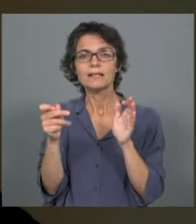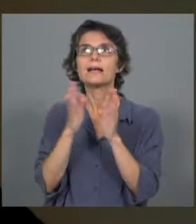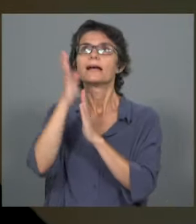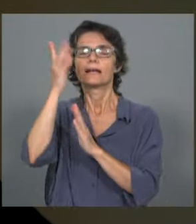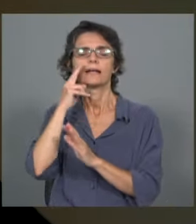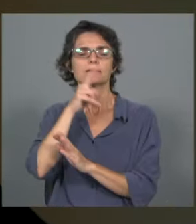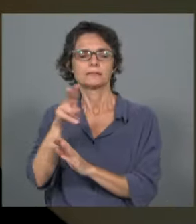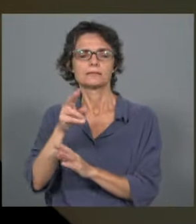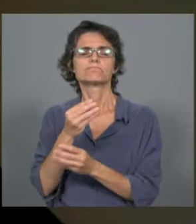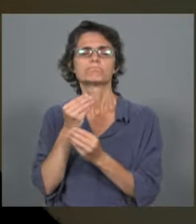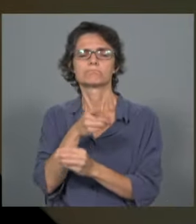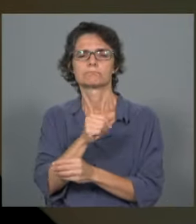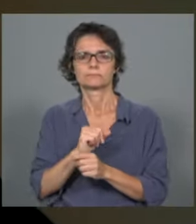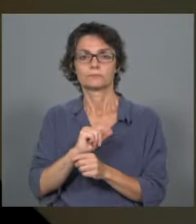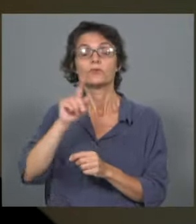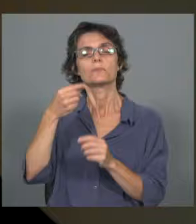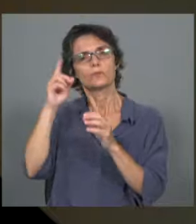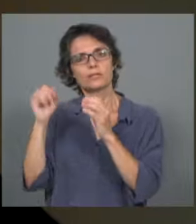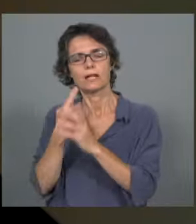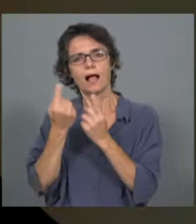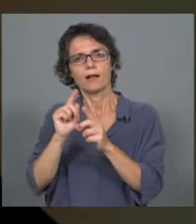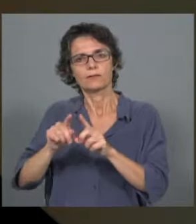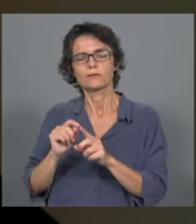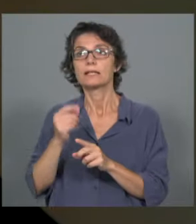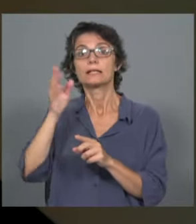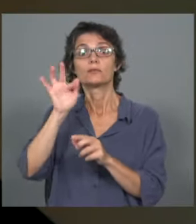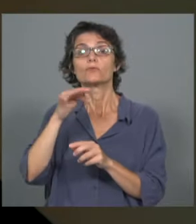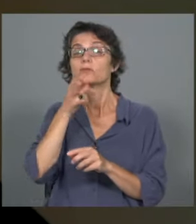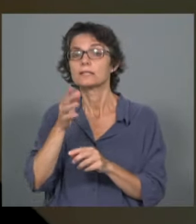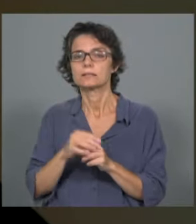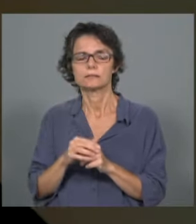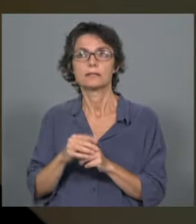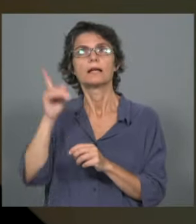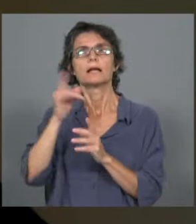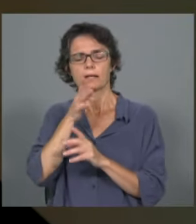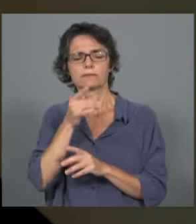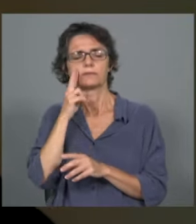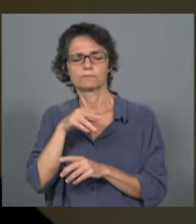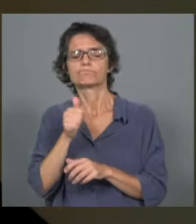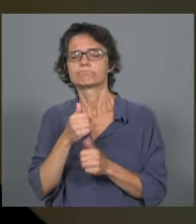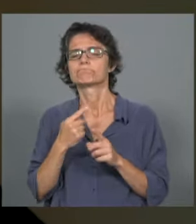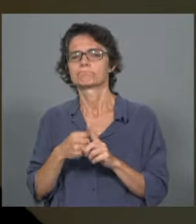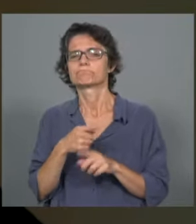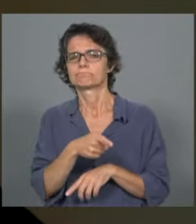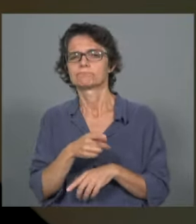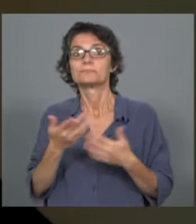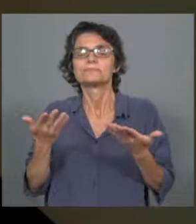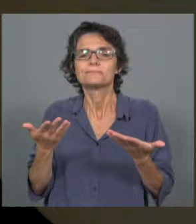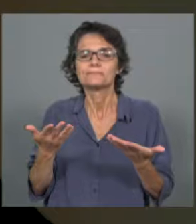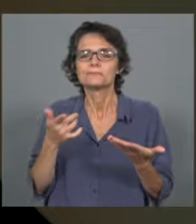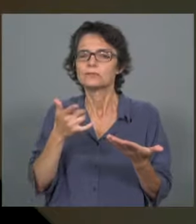e disse, e Deus viu que era bom. E isto deve nos responsabilizar